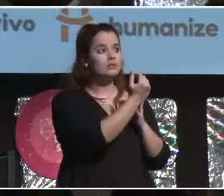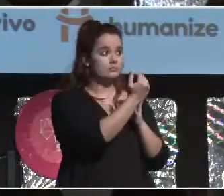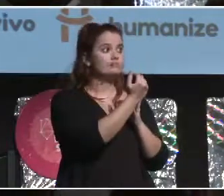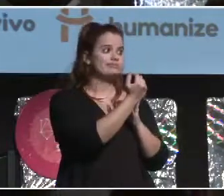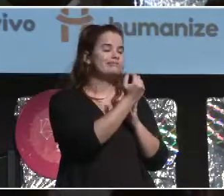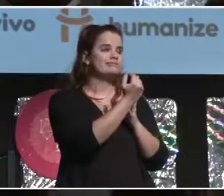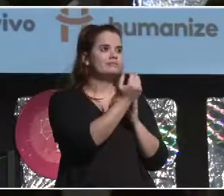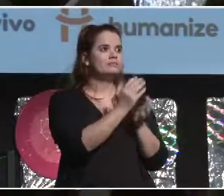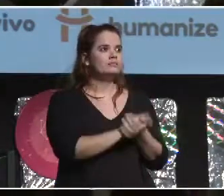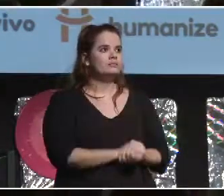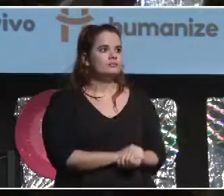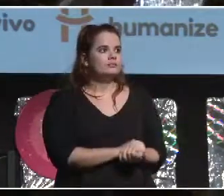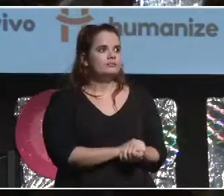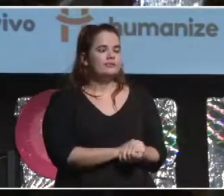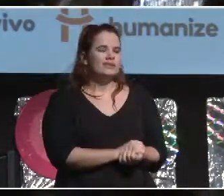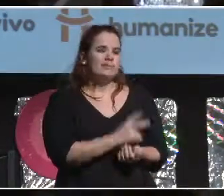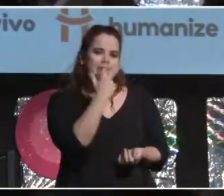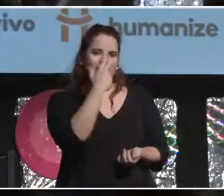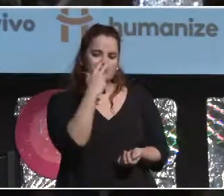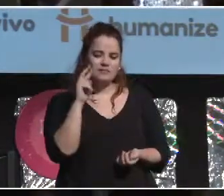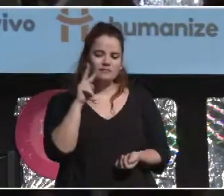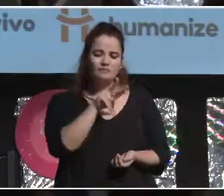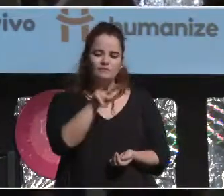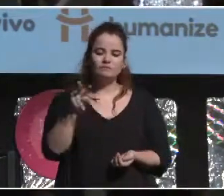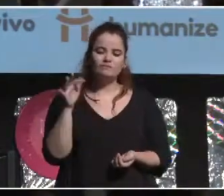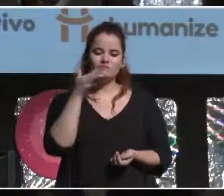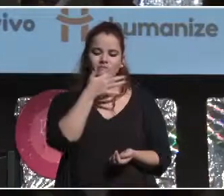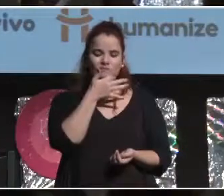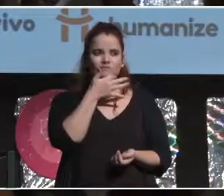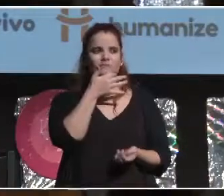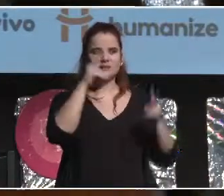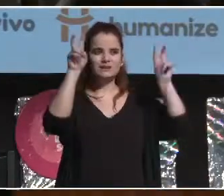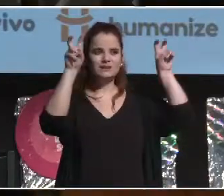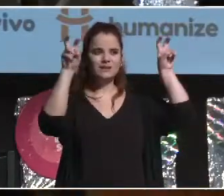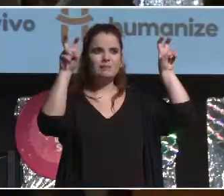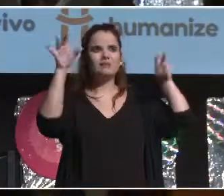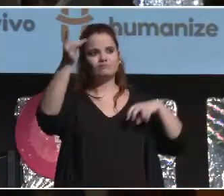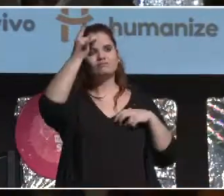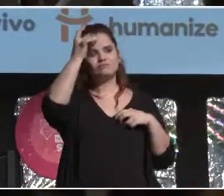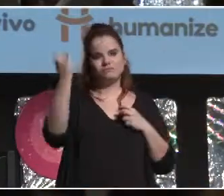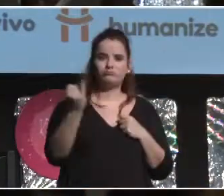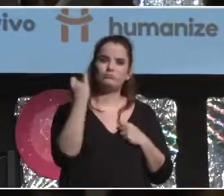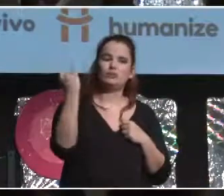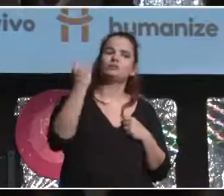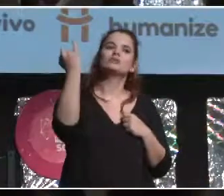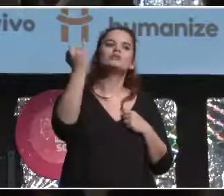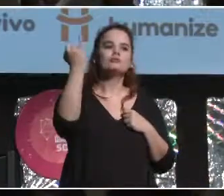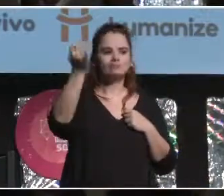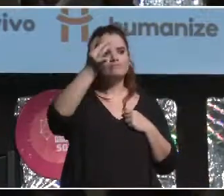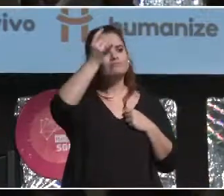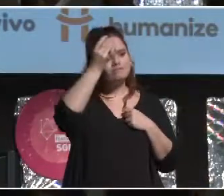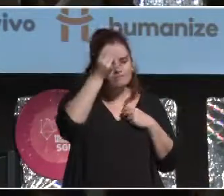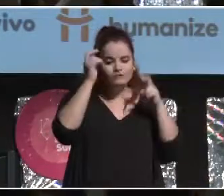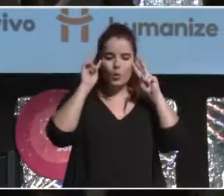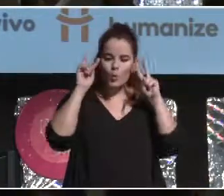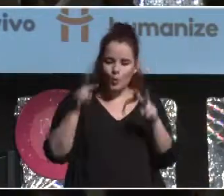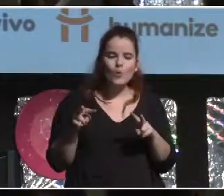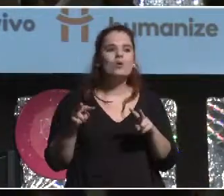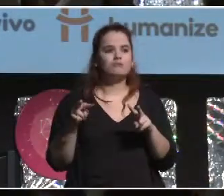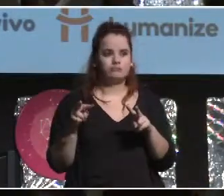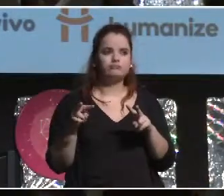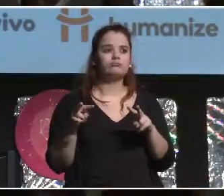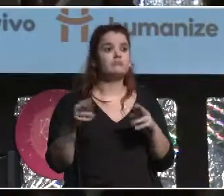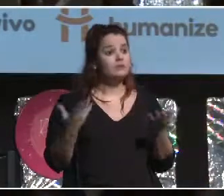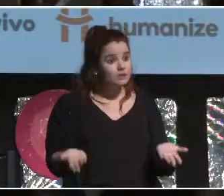Enfim, só nos traz, né, sérios temas relevantes que a gente tem que olhar. E essa é a relação com